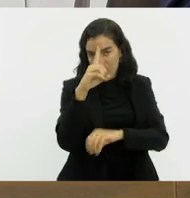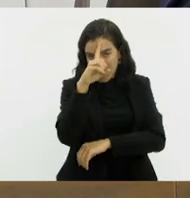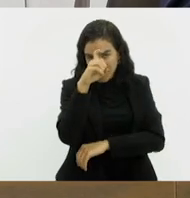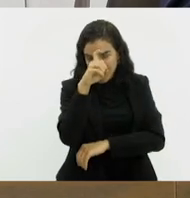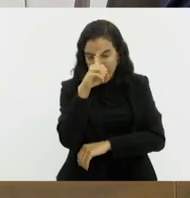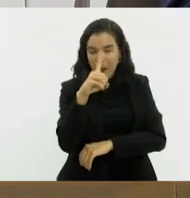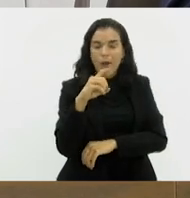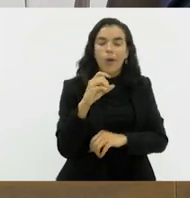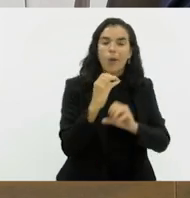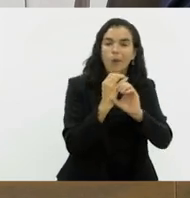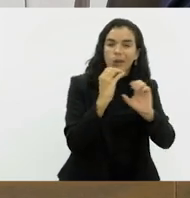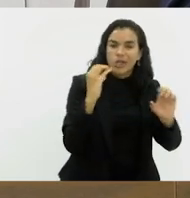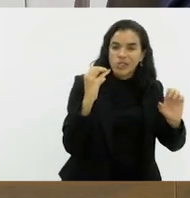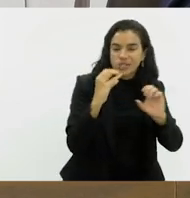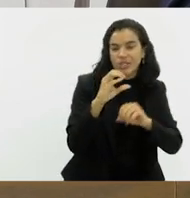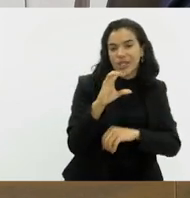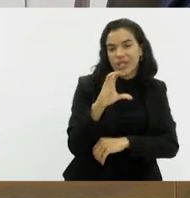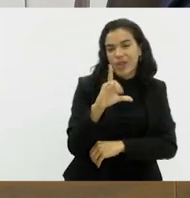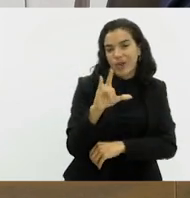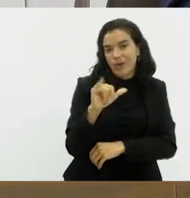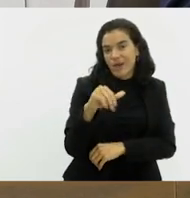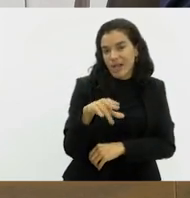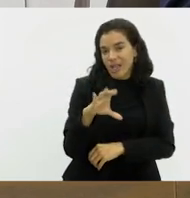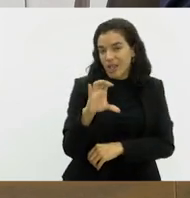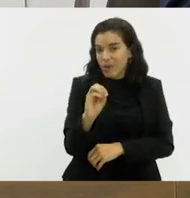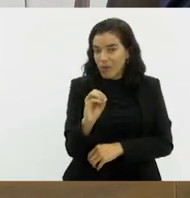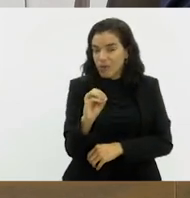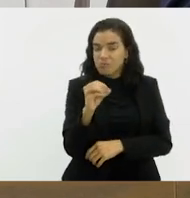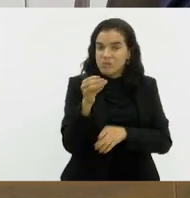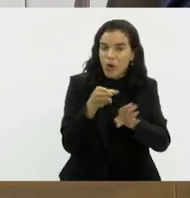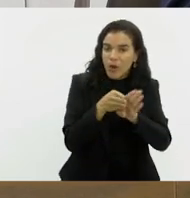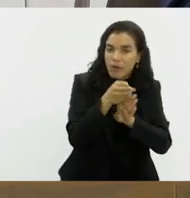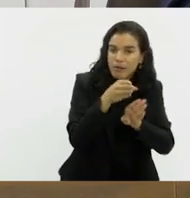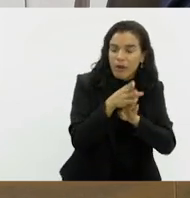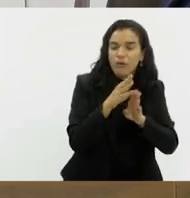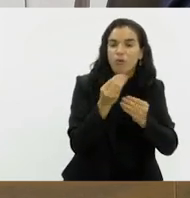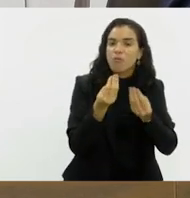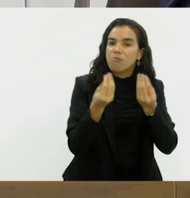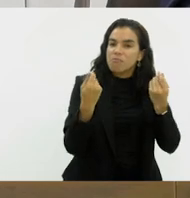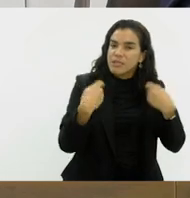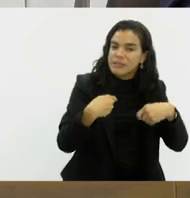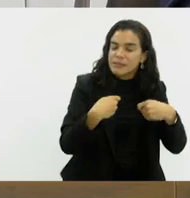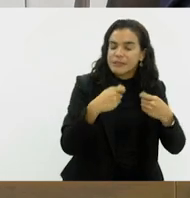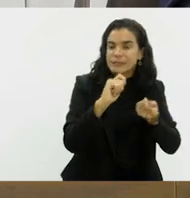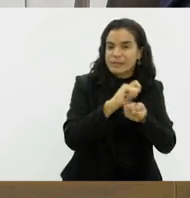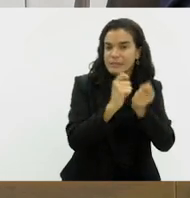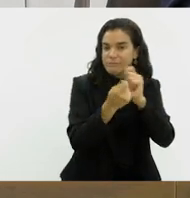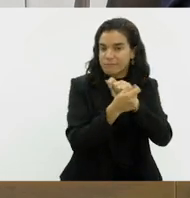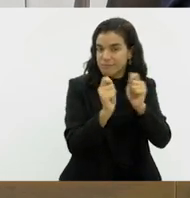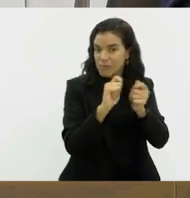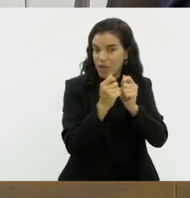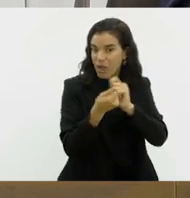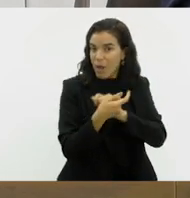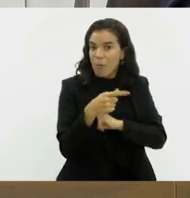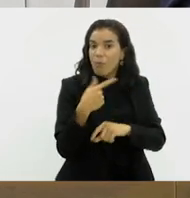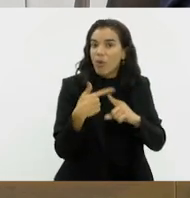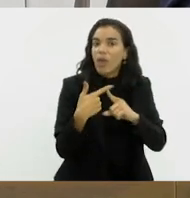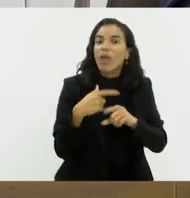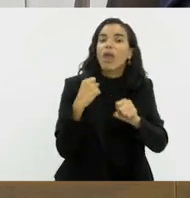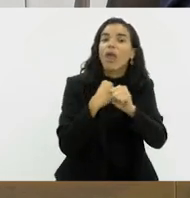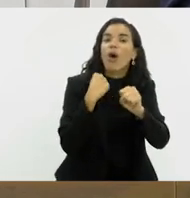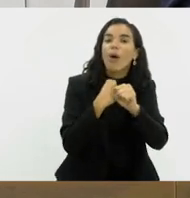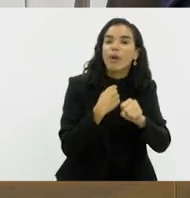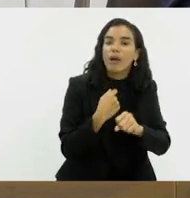engenheiro clínico, que diga exatamente como devem ser feitas aquelas adaptações e tal, que de fato não há, é uma obra executada por presos,